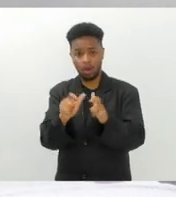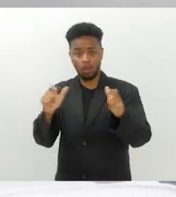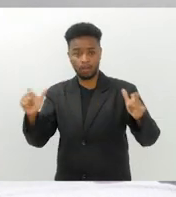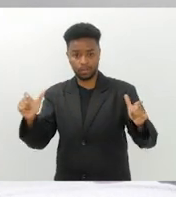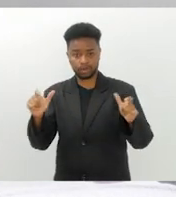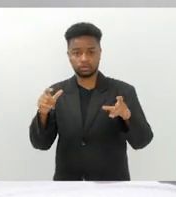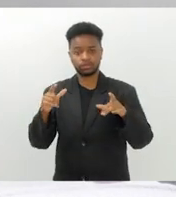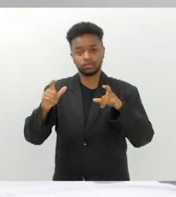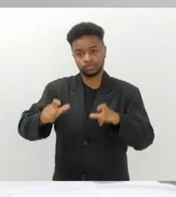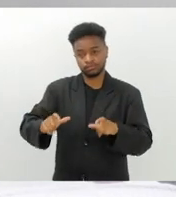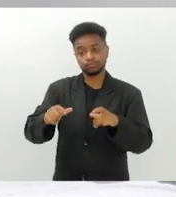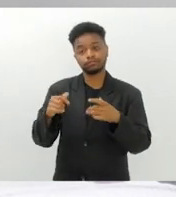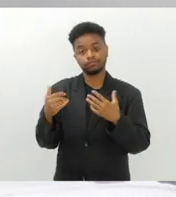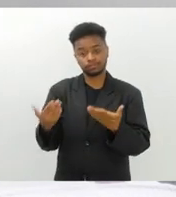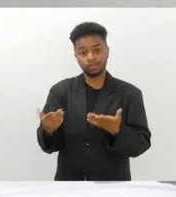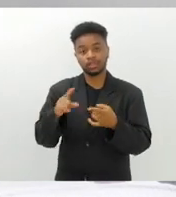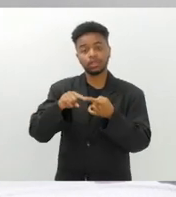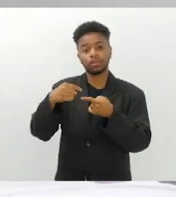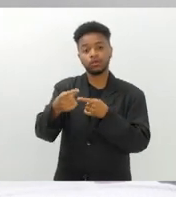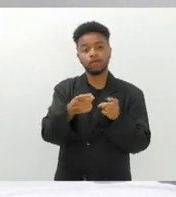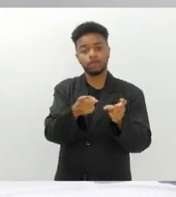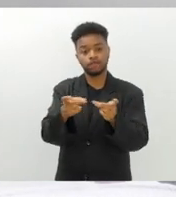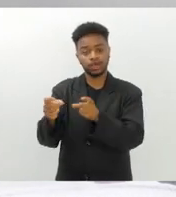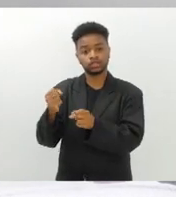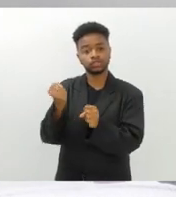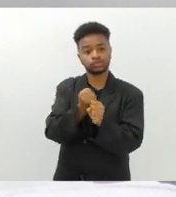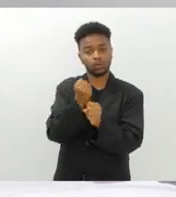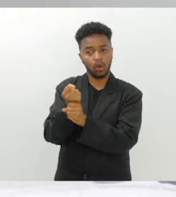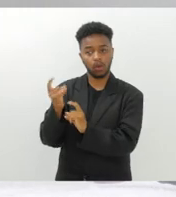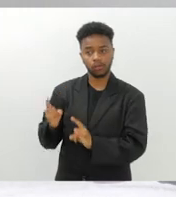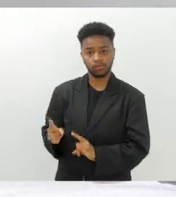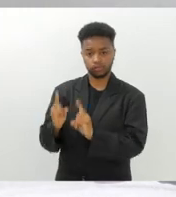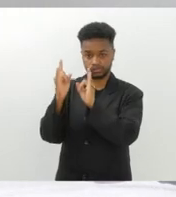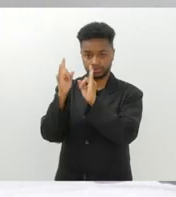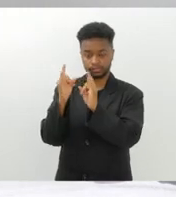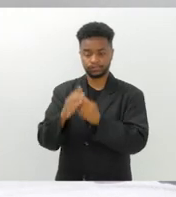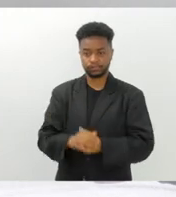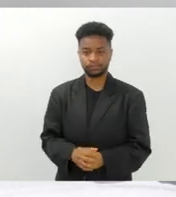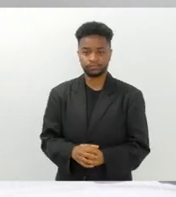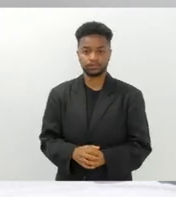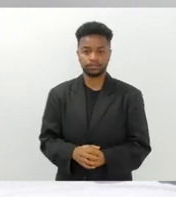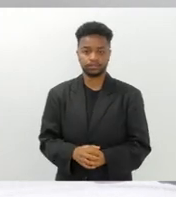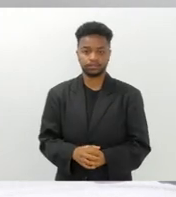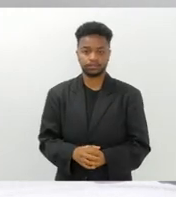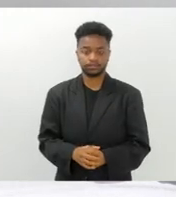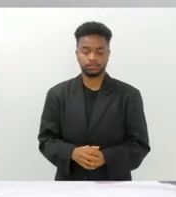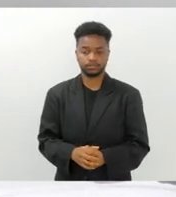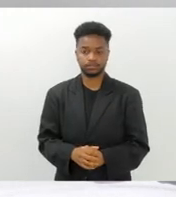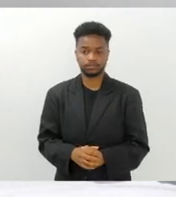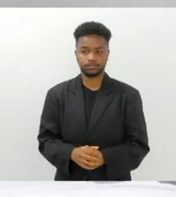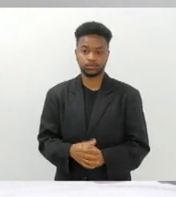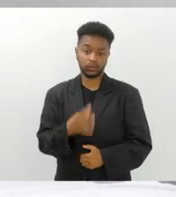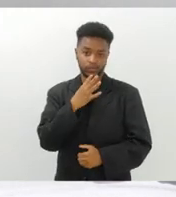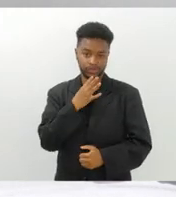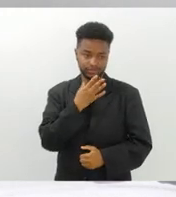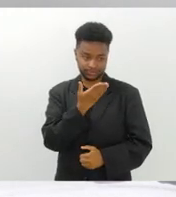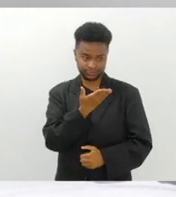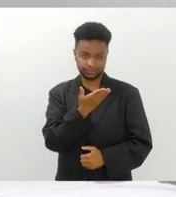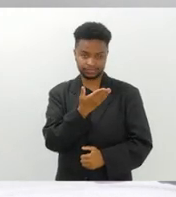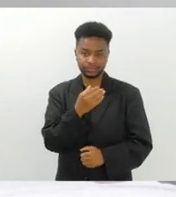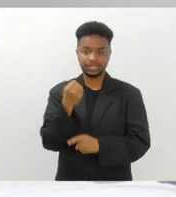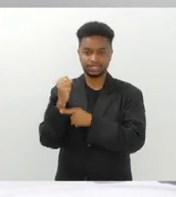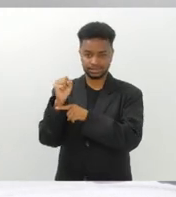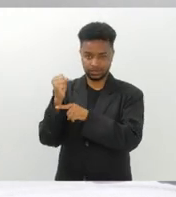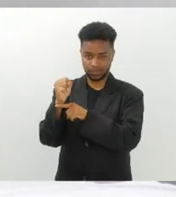Então, o terreno é que você vende para fazer lote, para fazer especulação imobiliária. Conhece?